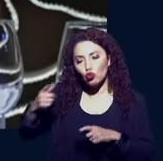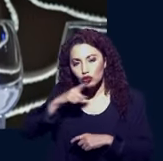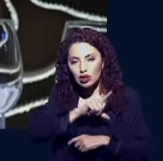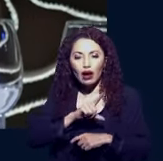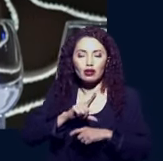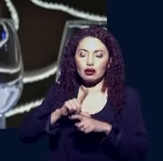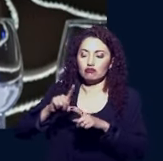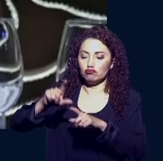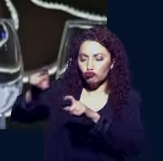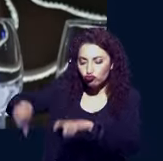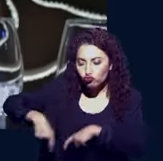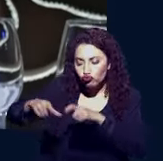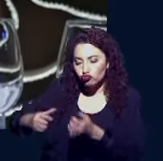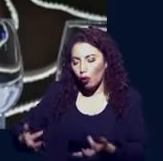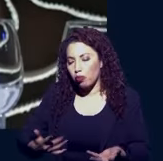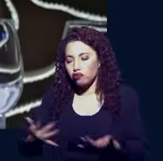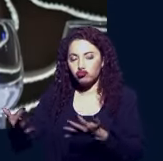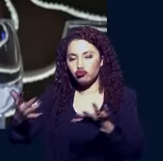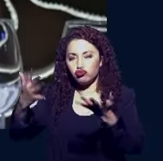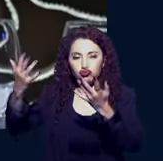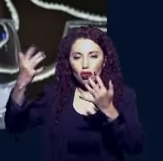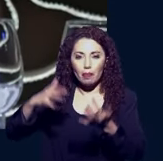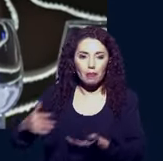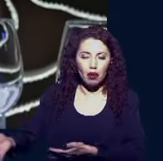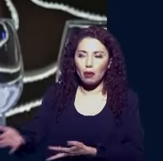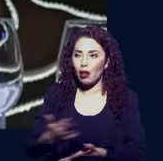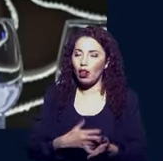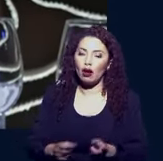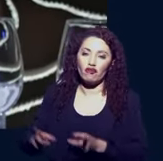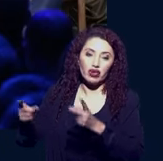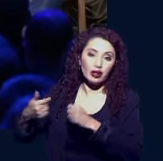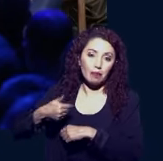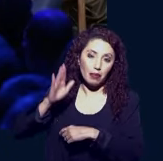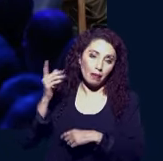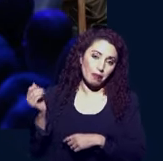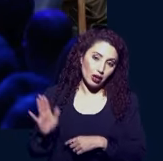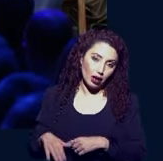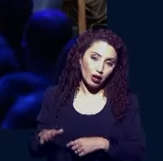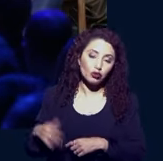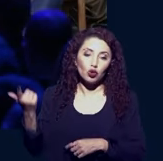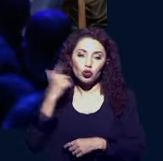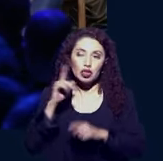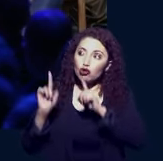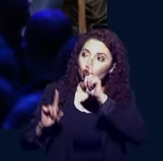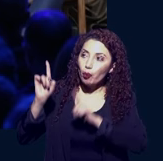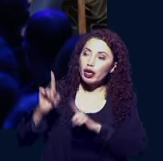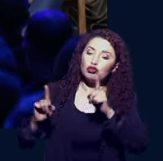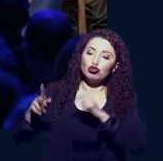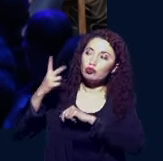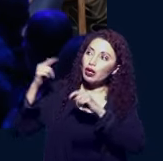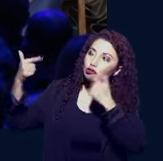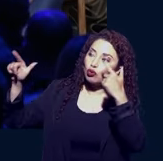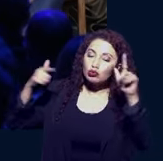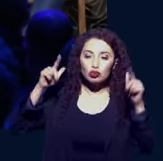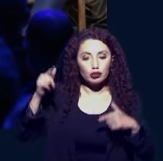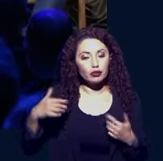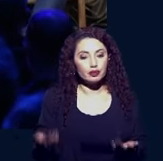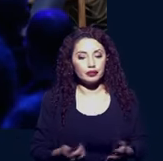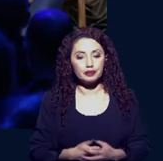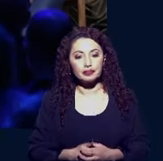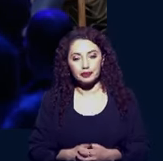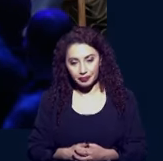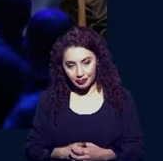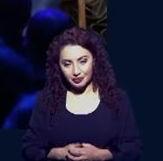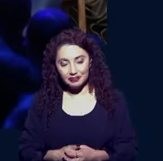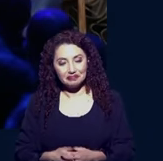vez mais melhor mais barato e ser mais competitivo no mundo e aí Rafael futuro para repetir essas